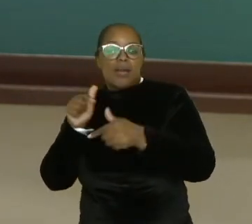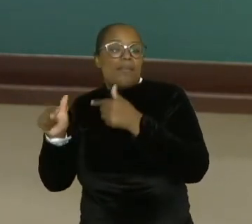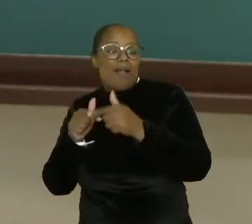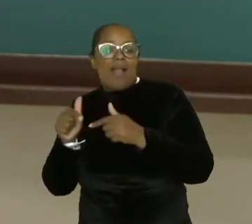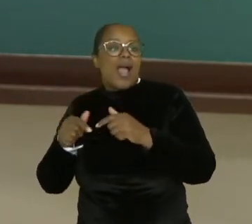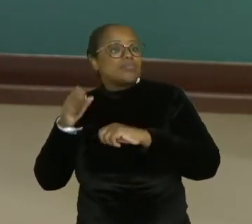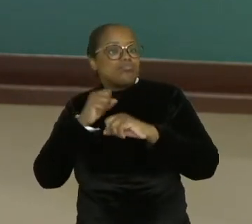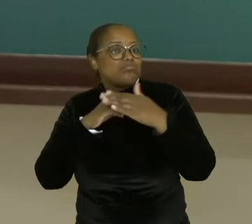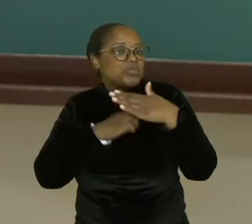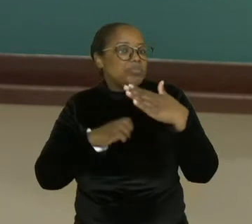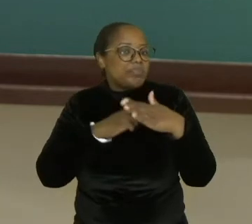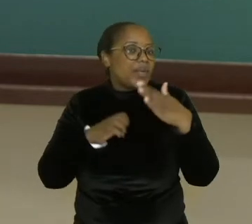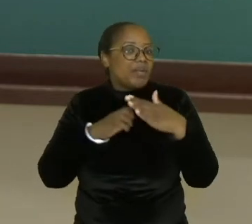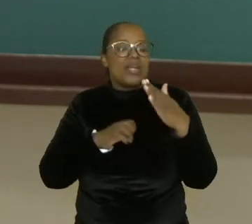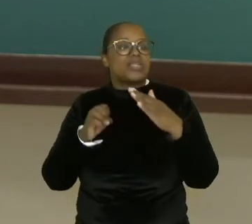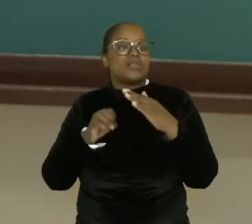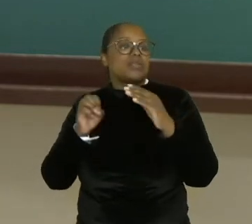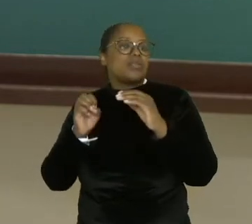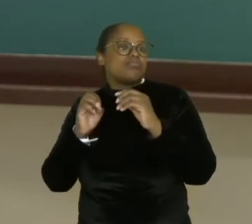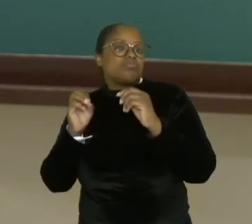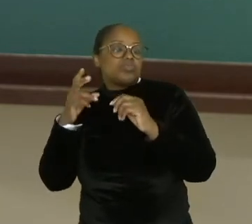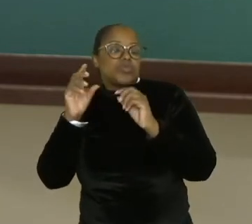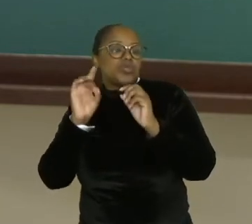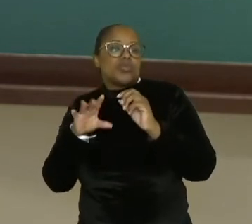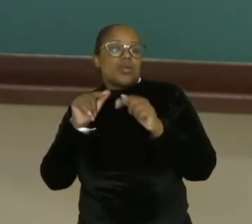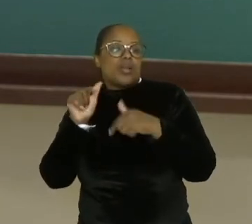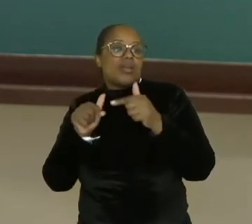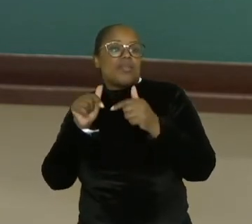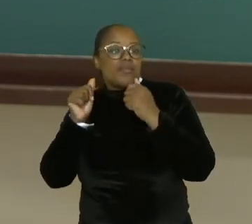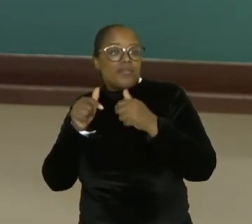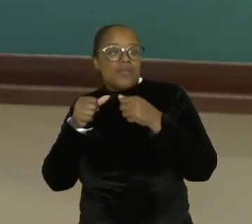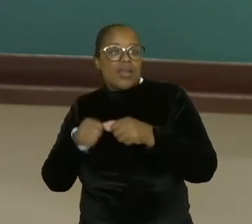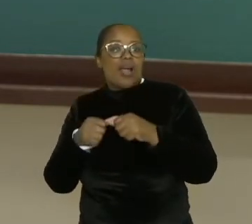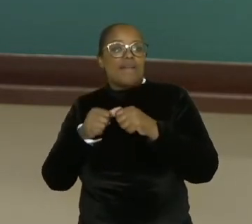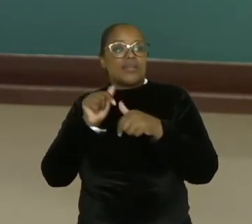dessa sociedade, né? E que fosse próximo à natureza.